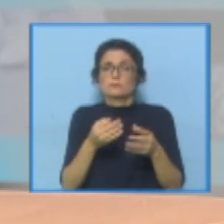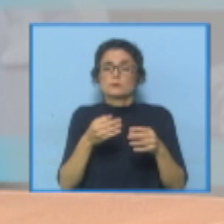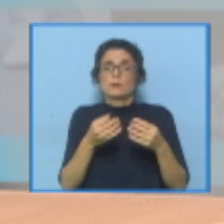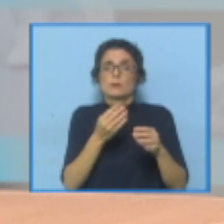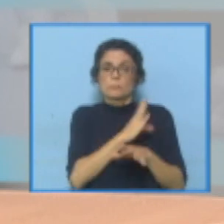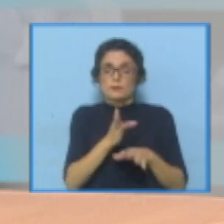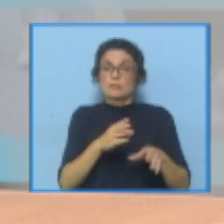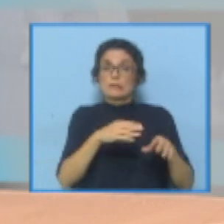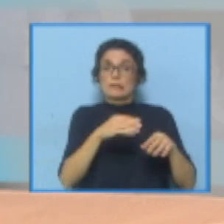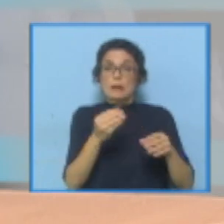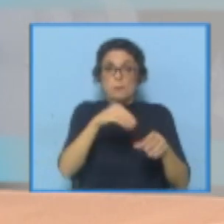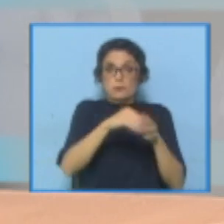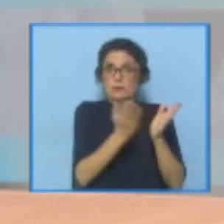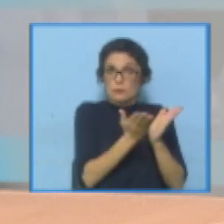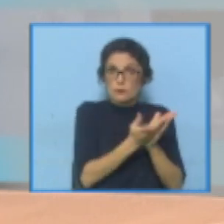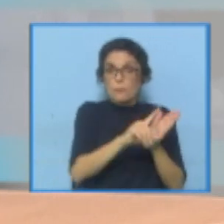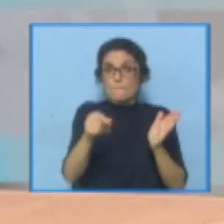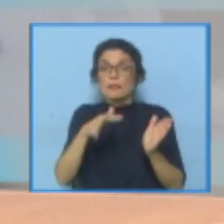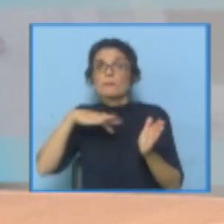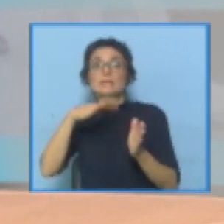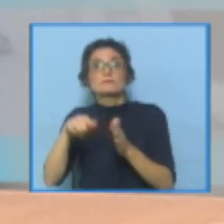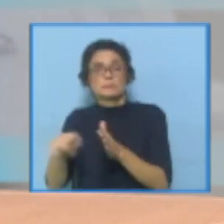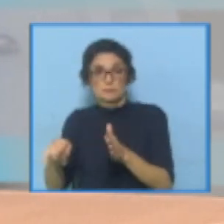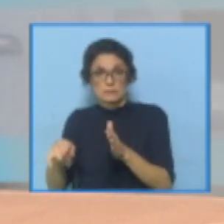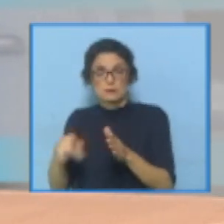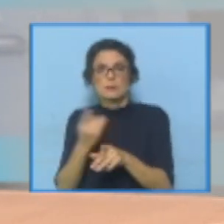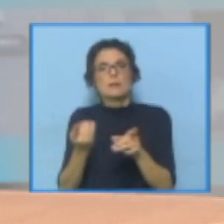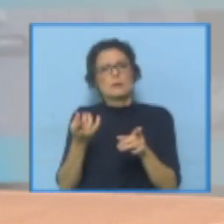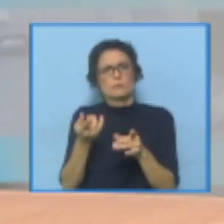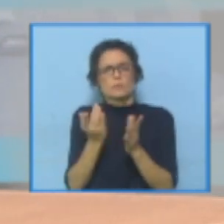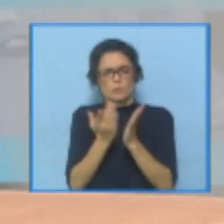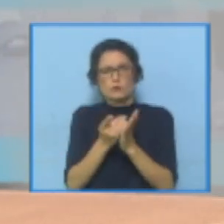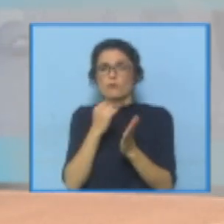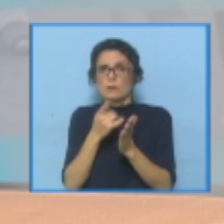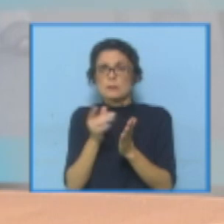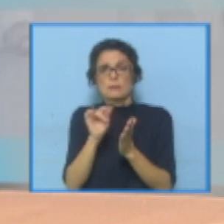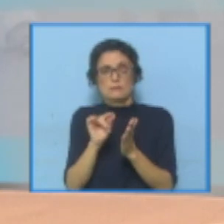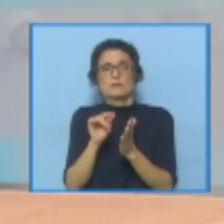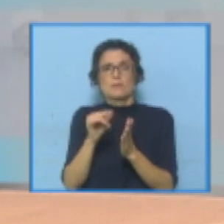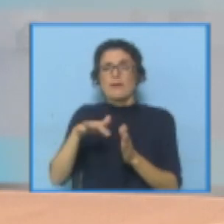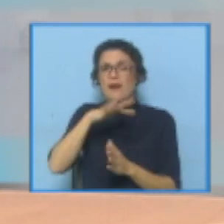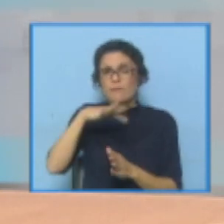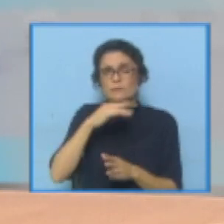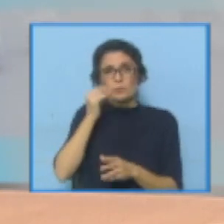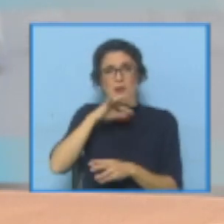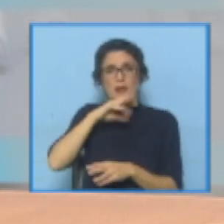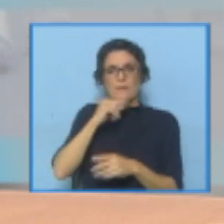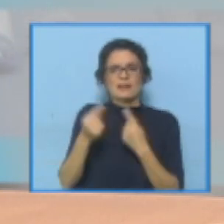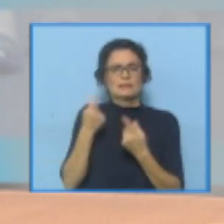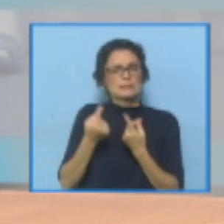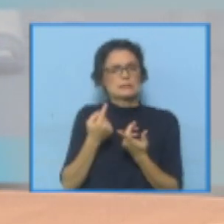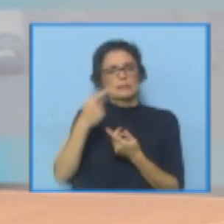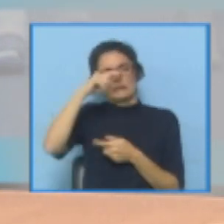também em contexto familiar, porque os estudos também nos indicam que as próprias famílias, os próprios pais, por vezes têm também mais dificuldade